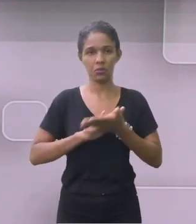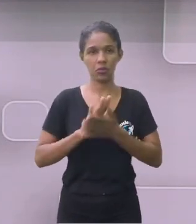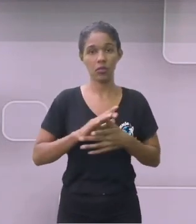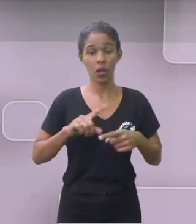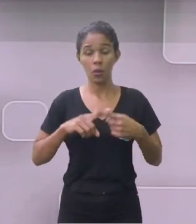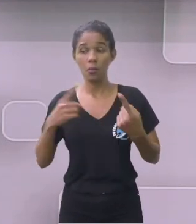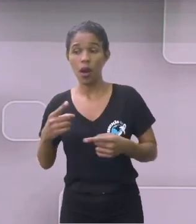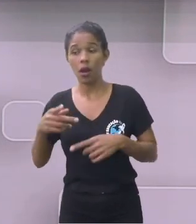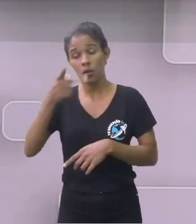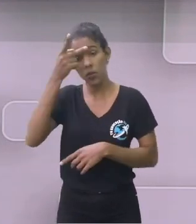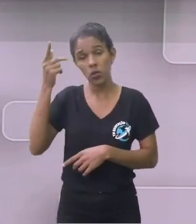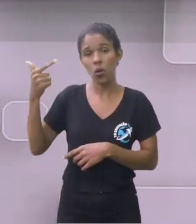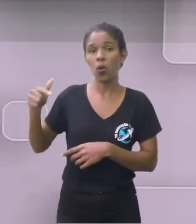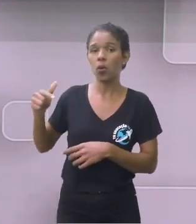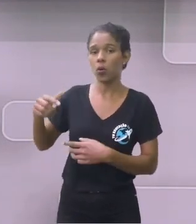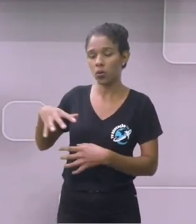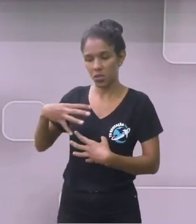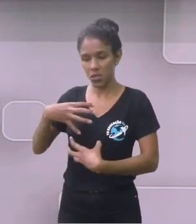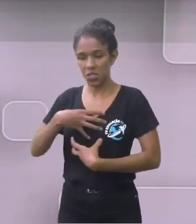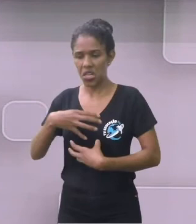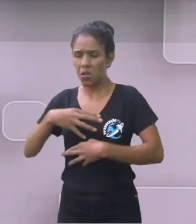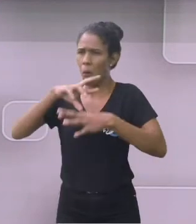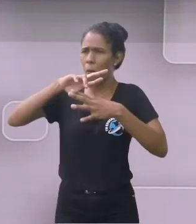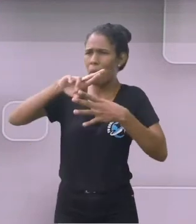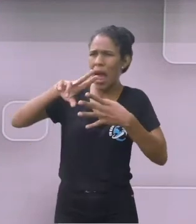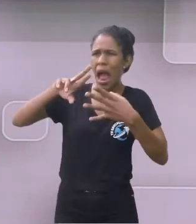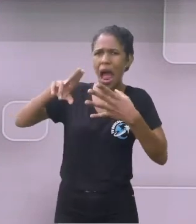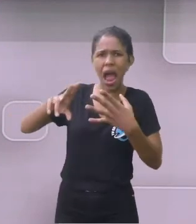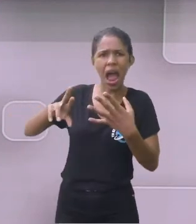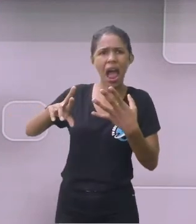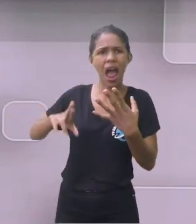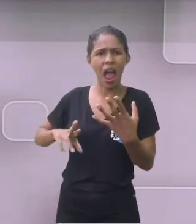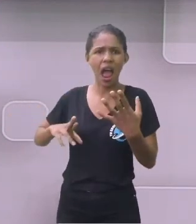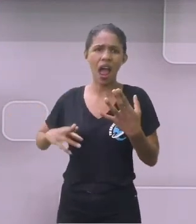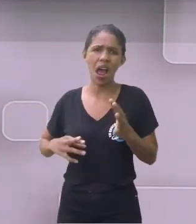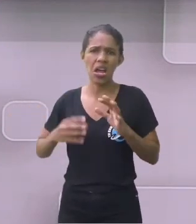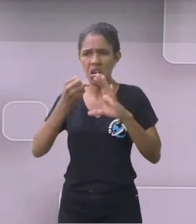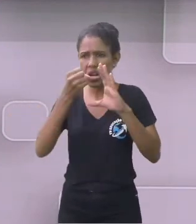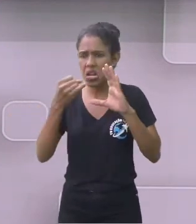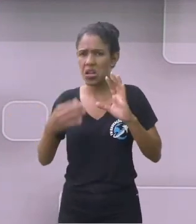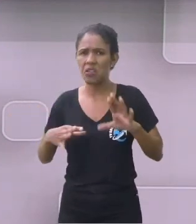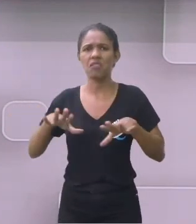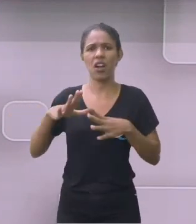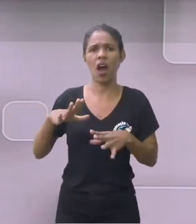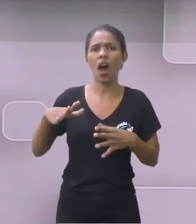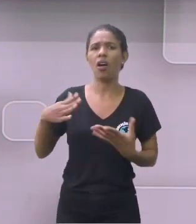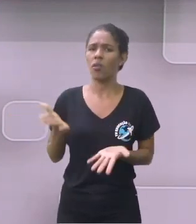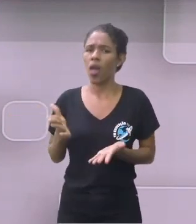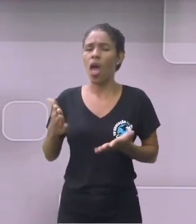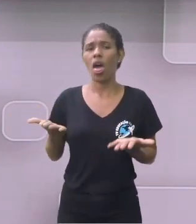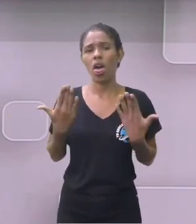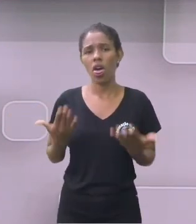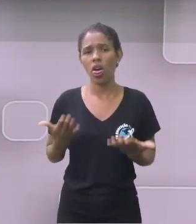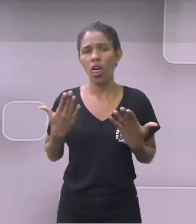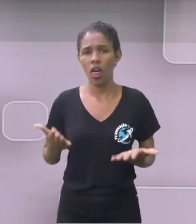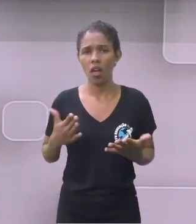o indivíduo apresenta sintomas variados, entre sintomas leves, moderados e graves.